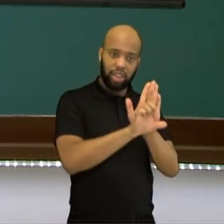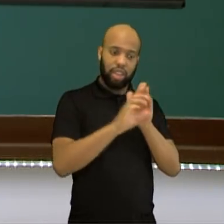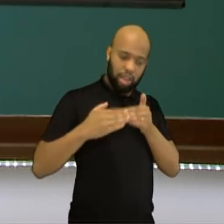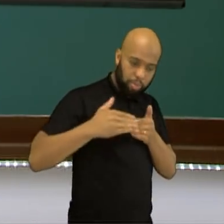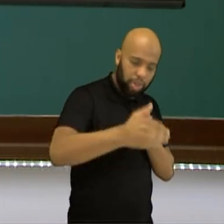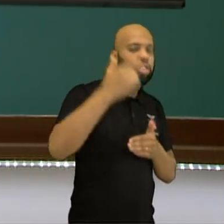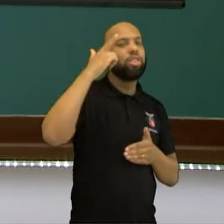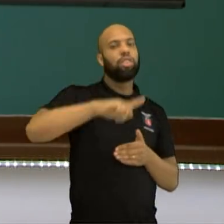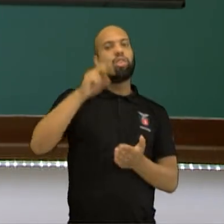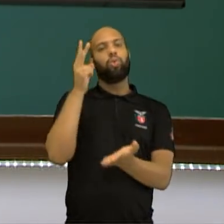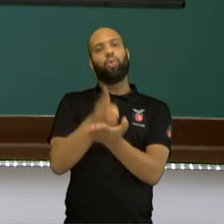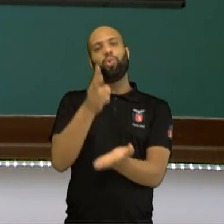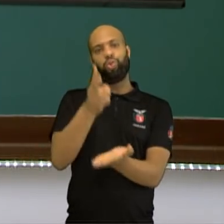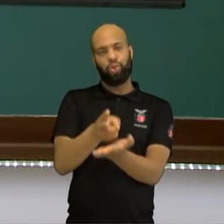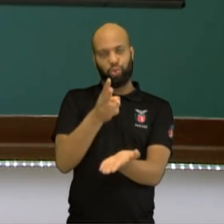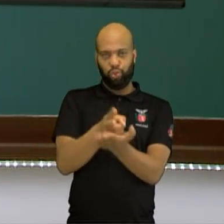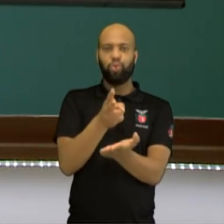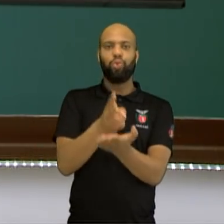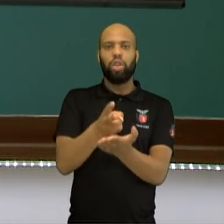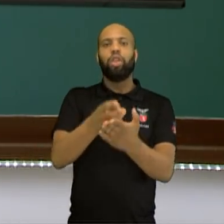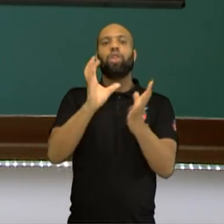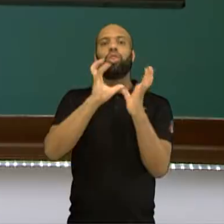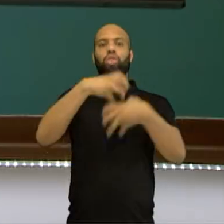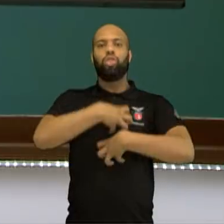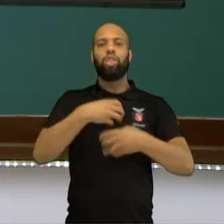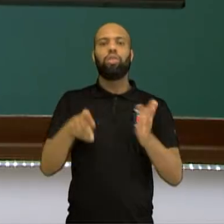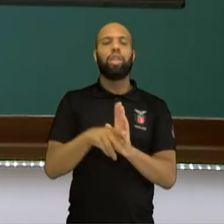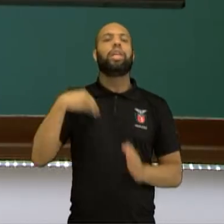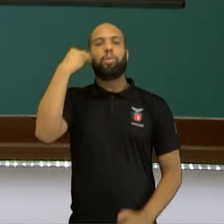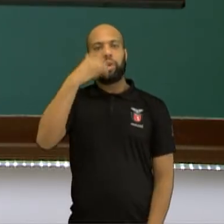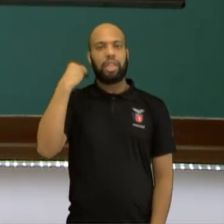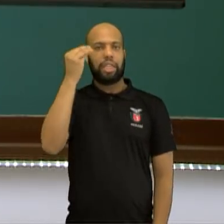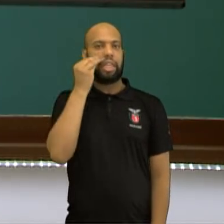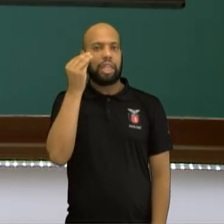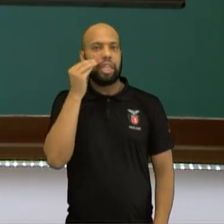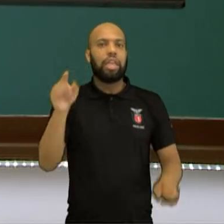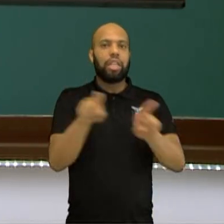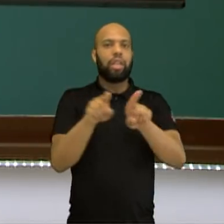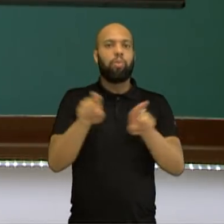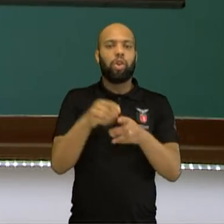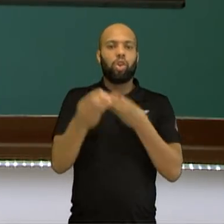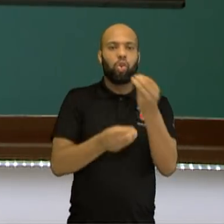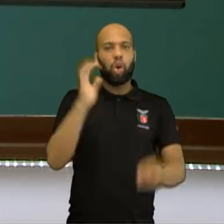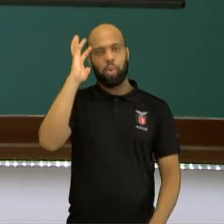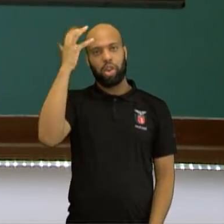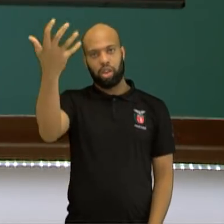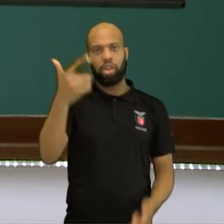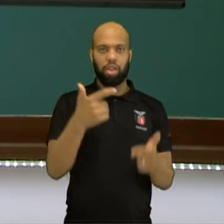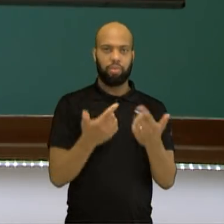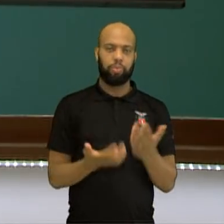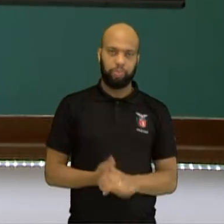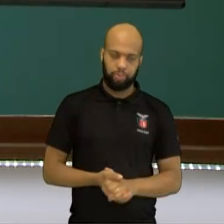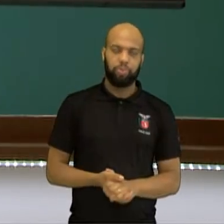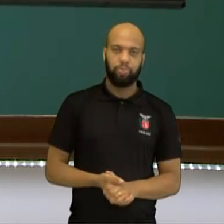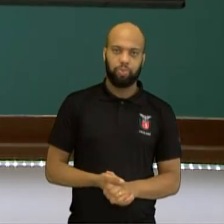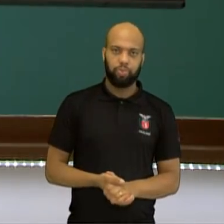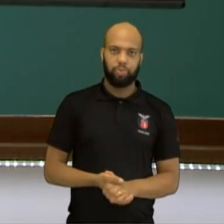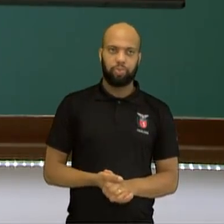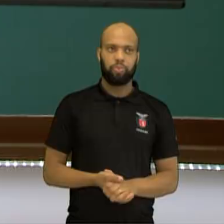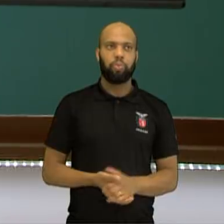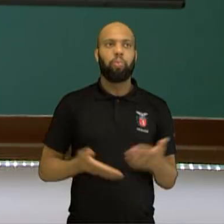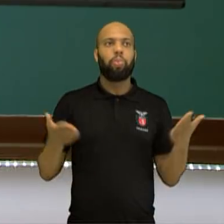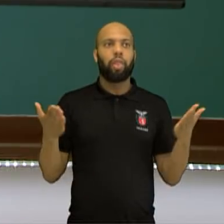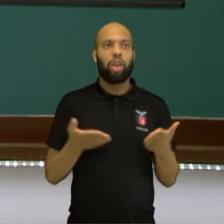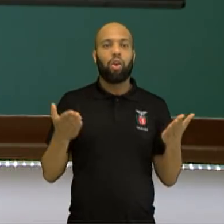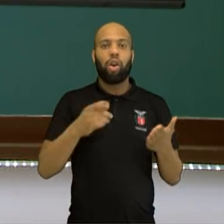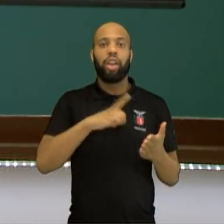dar continuidade a seus experimentos, à resolução dos seus problemas, certo? Vamos